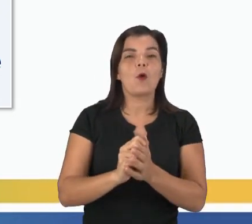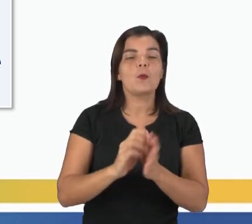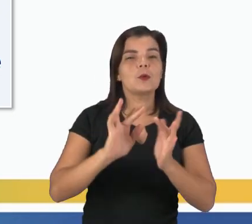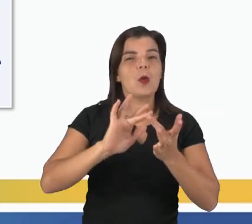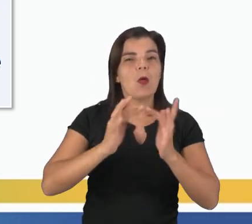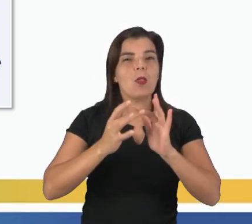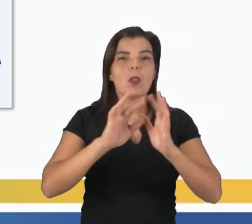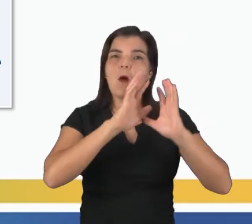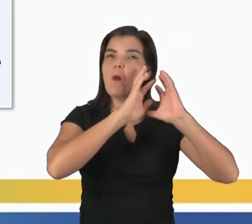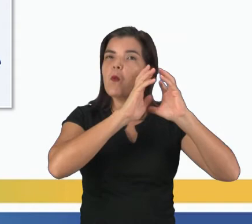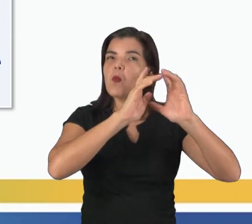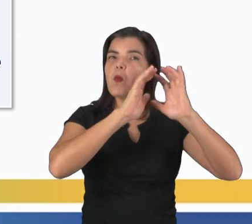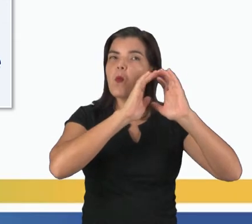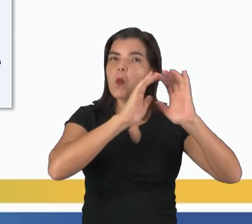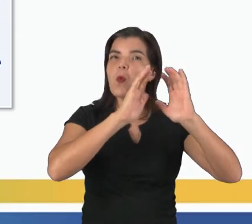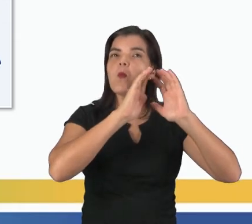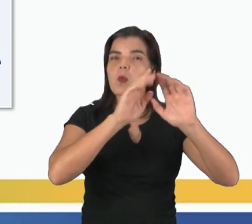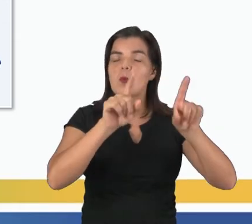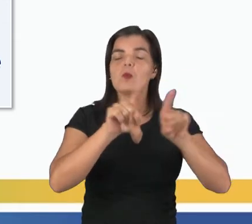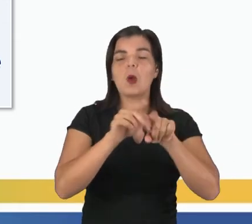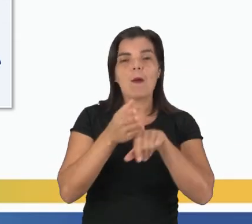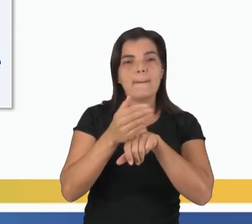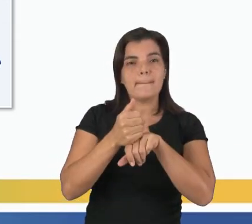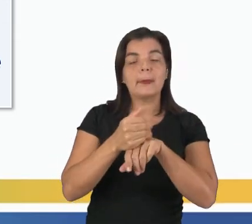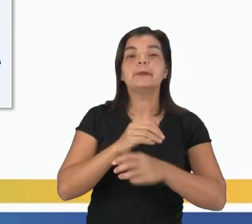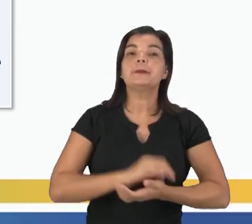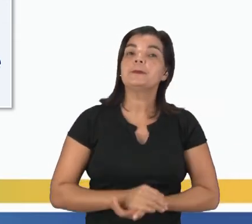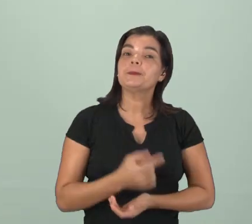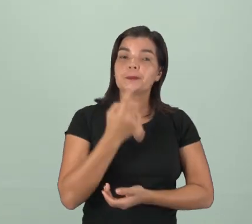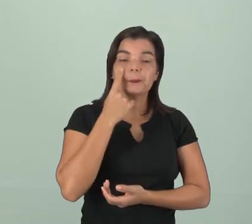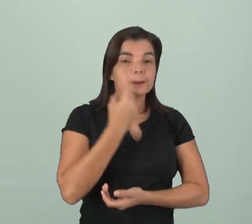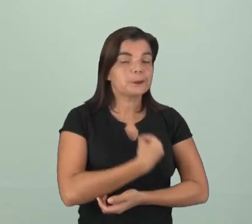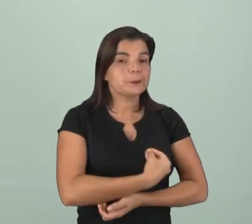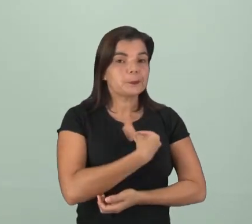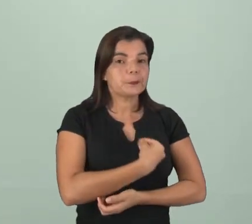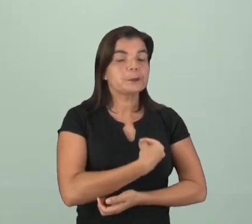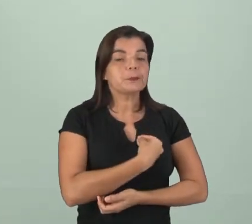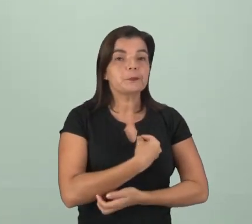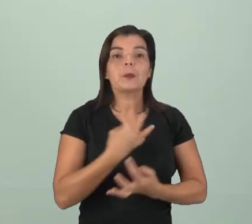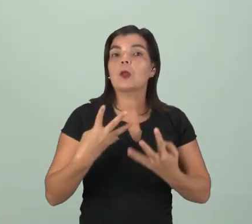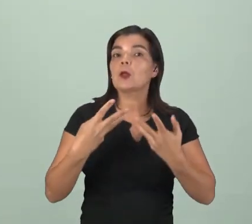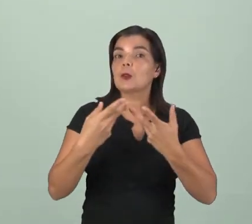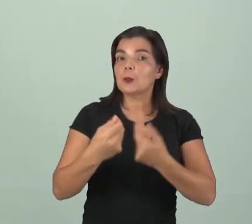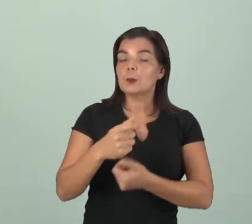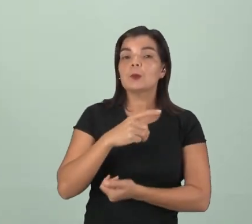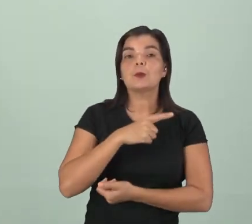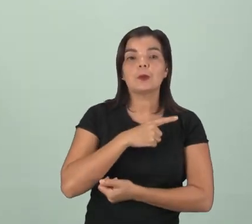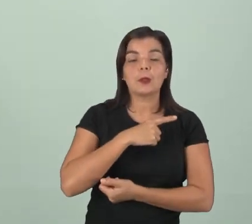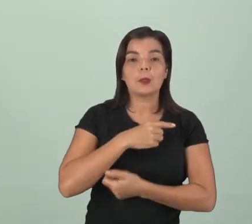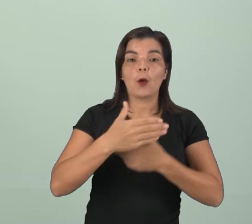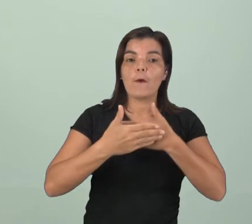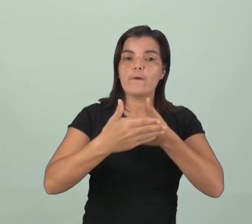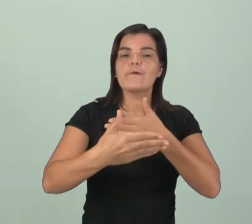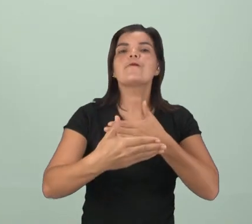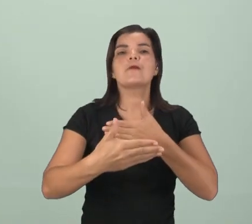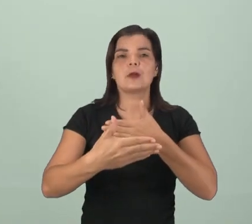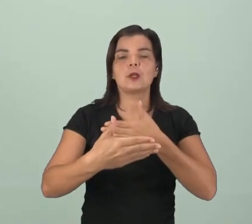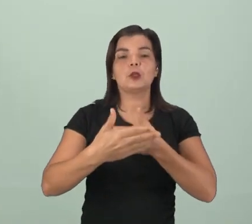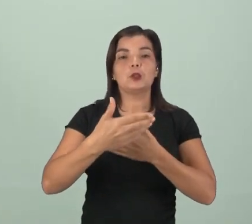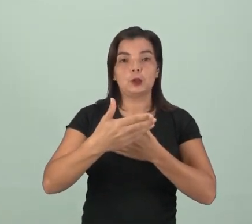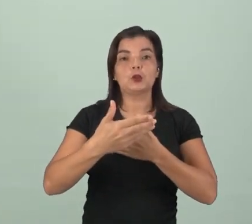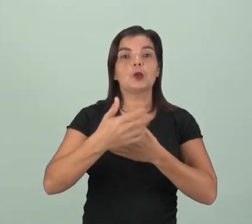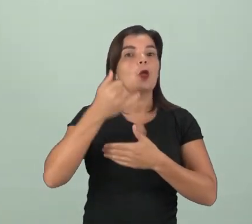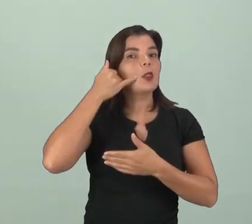de neurônios, impedindo a demência precoce. Hoje nós estamos vivendo um tempo em que tudo tem que estar na frente da gente no celular,